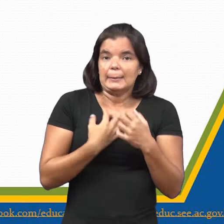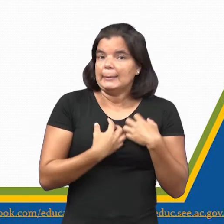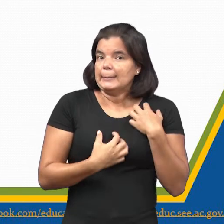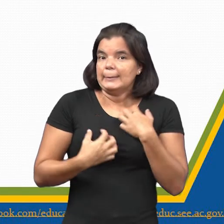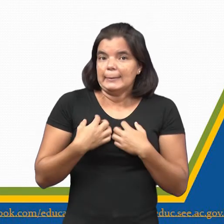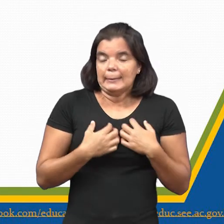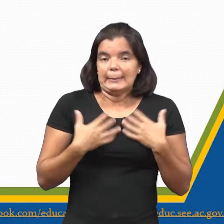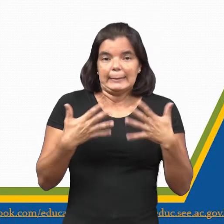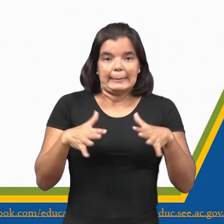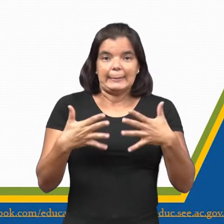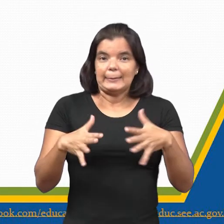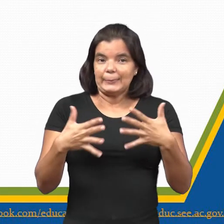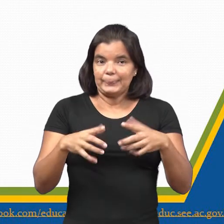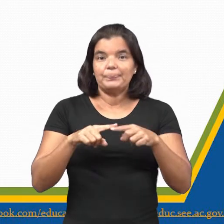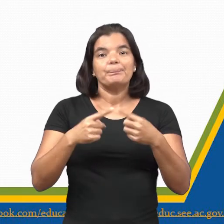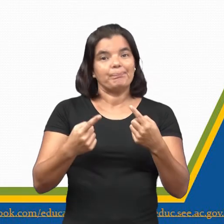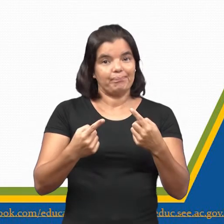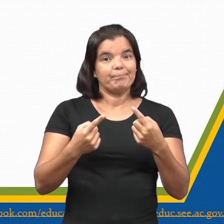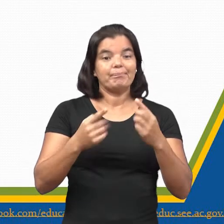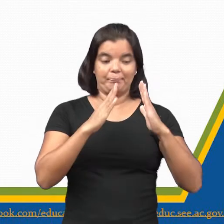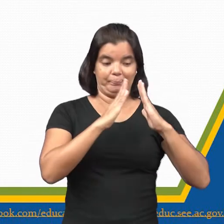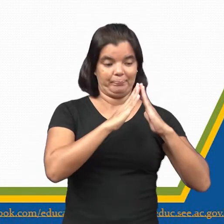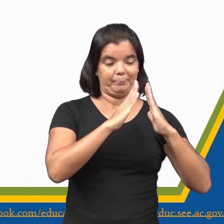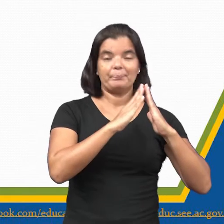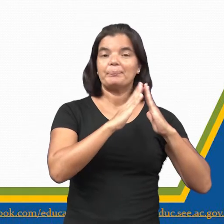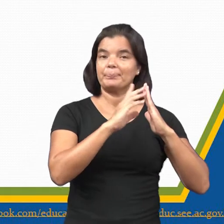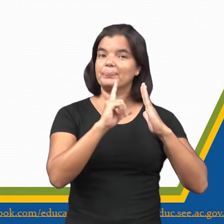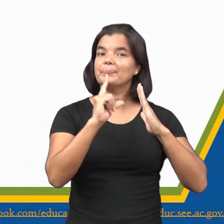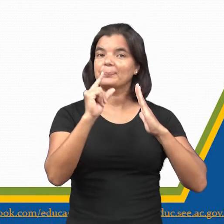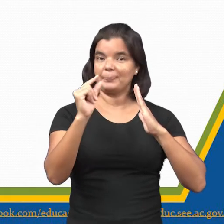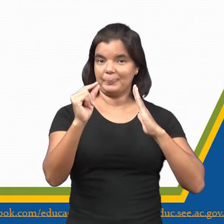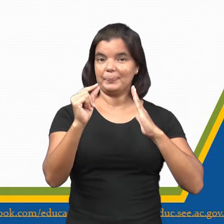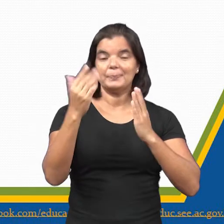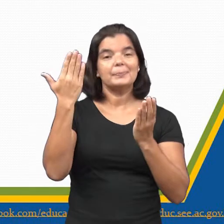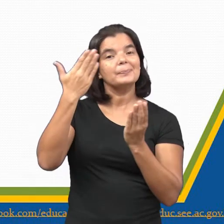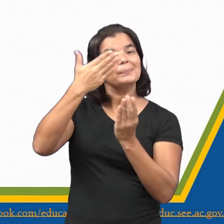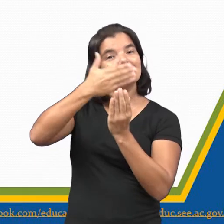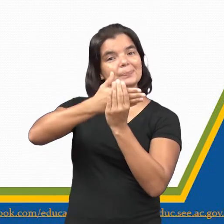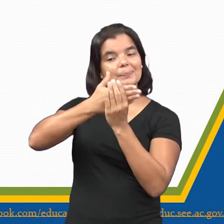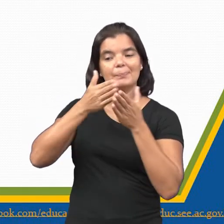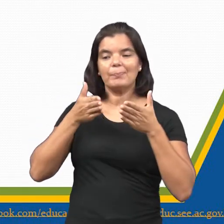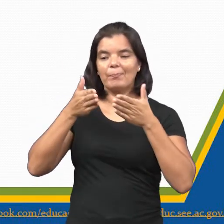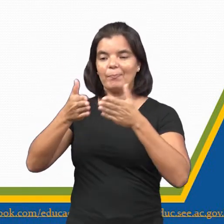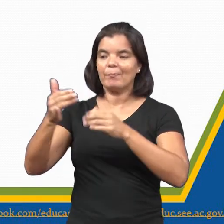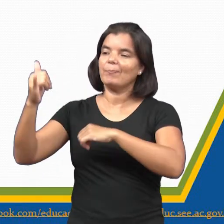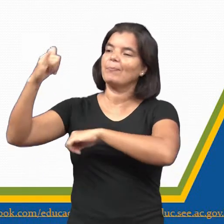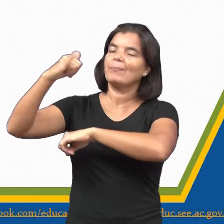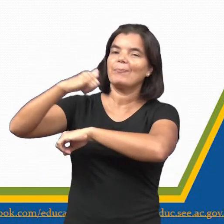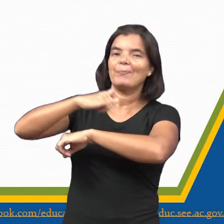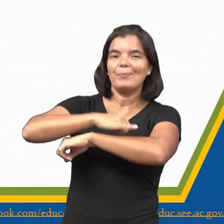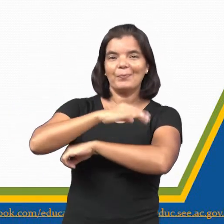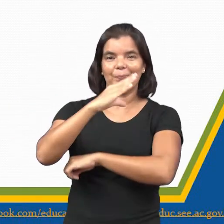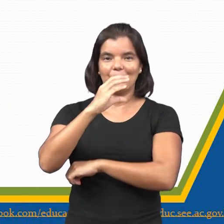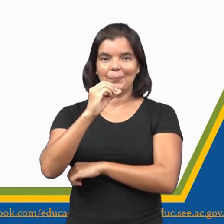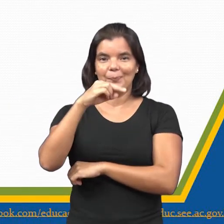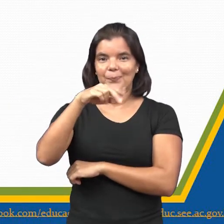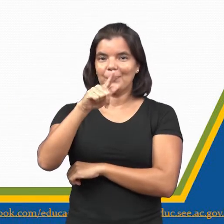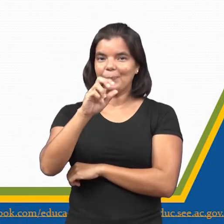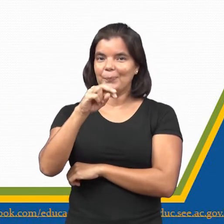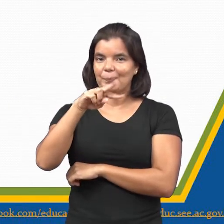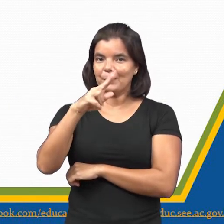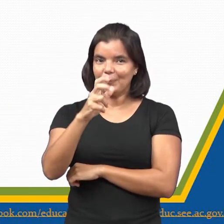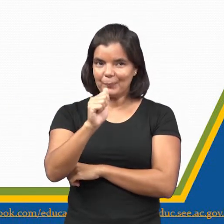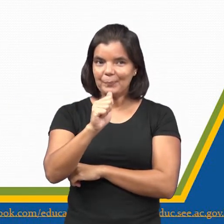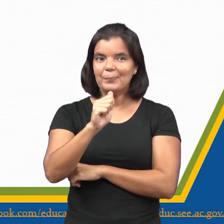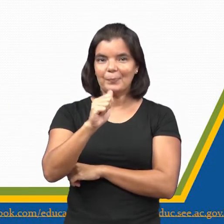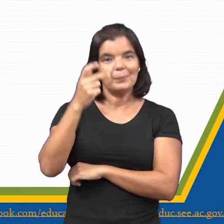aflita, tremendo. Saí de casa, indo de táxi ao aeroporto de Congonhas. No local,